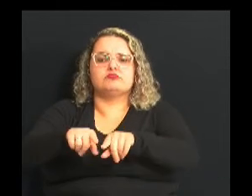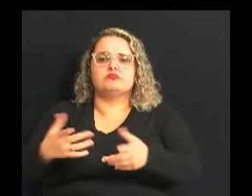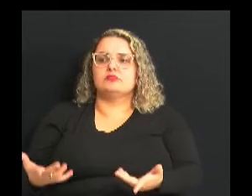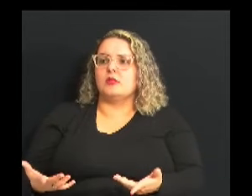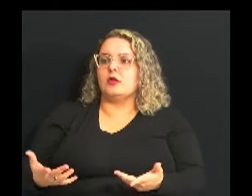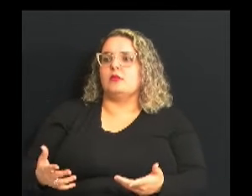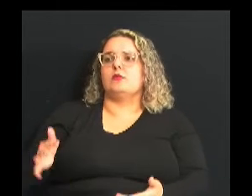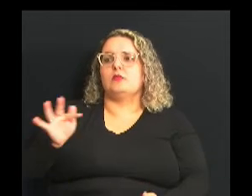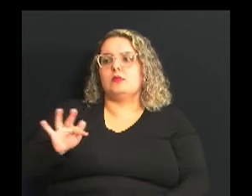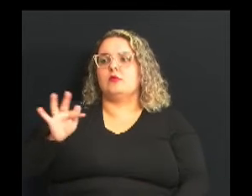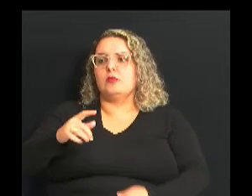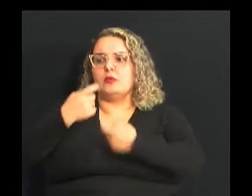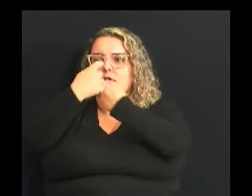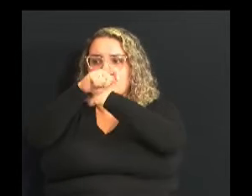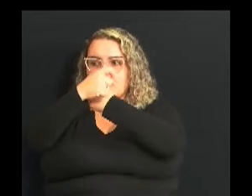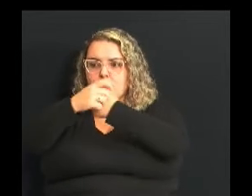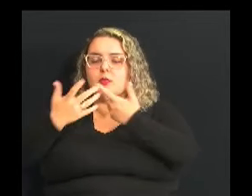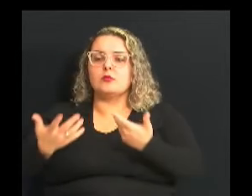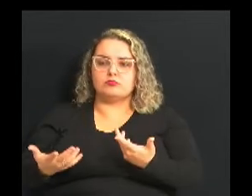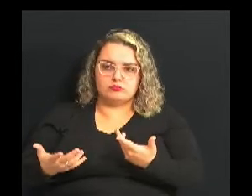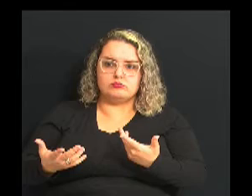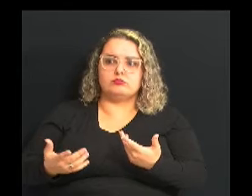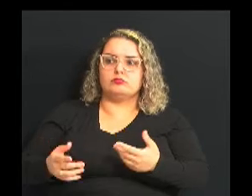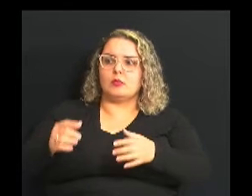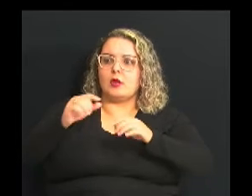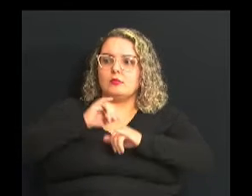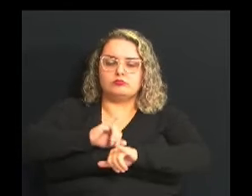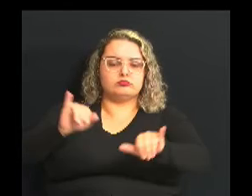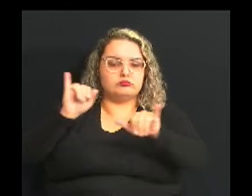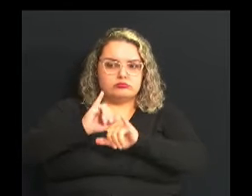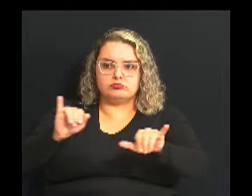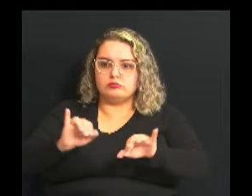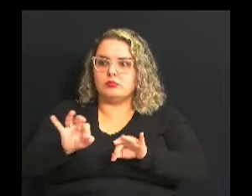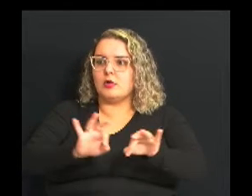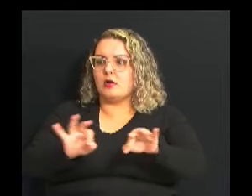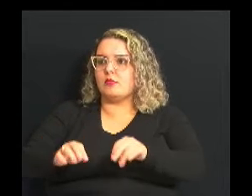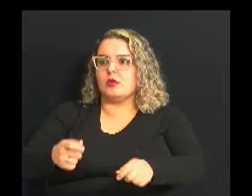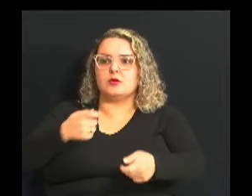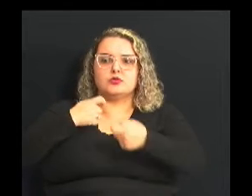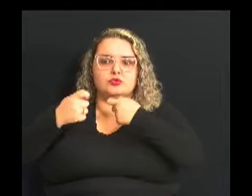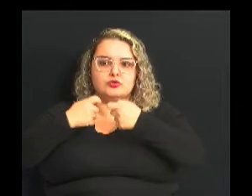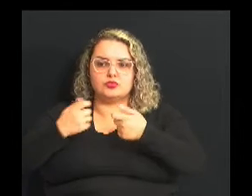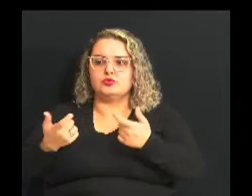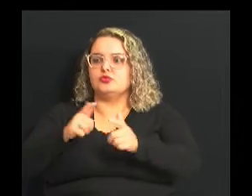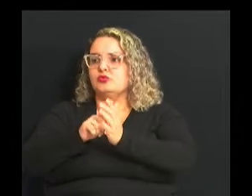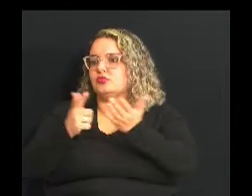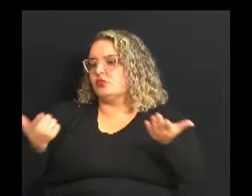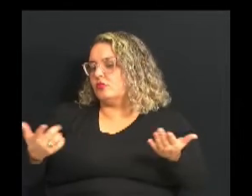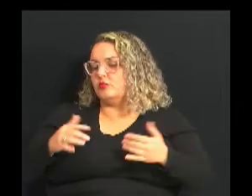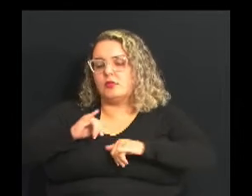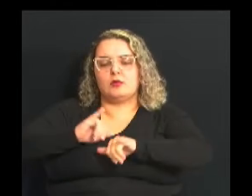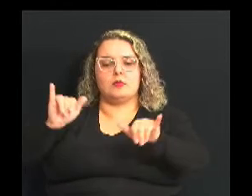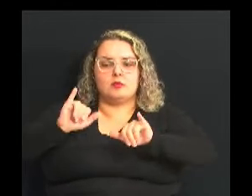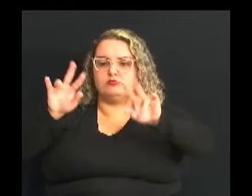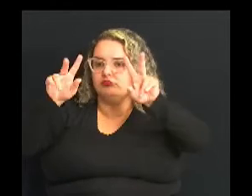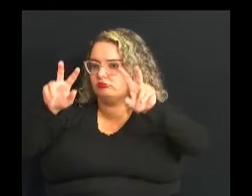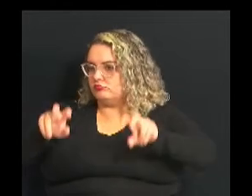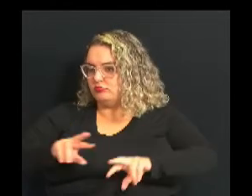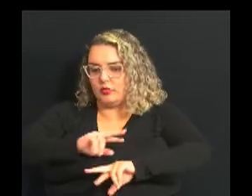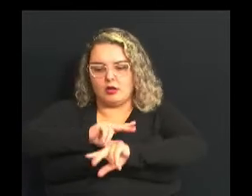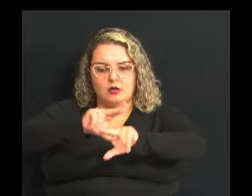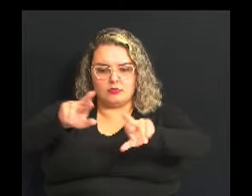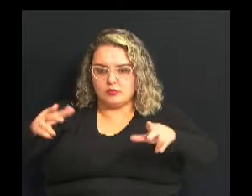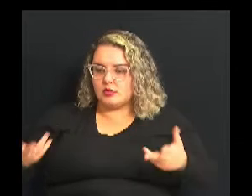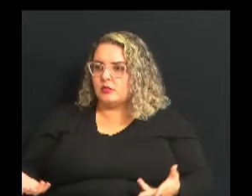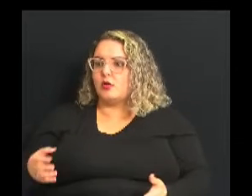exemplo, com a PUC, né, onde nós exibimos todos os projetos experimentais de jornalismo, dos mais diversos temas. Nós temos parcerias com